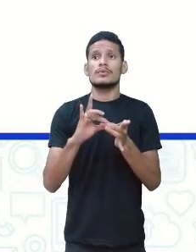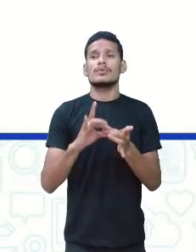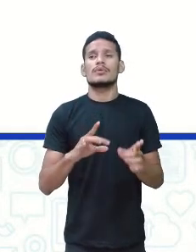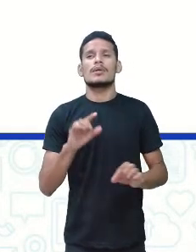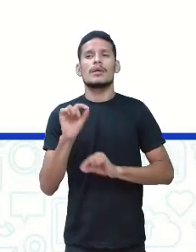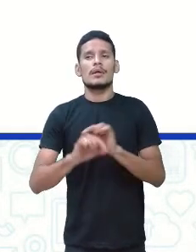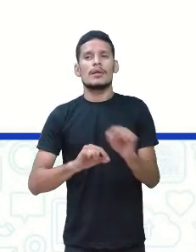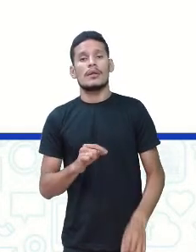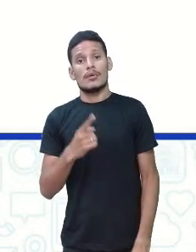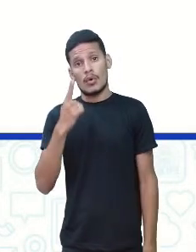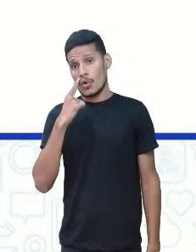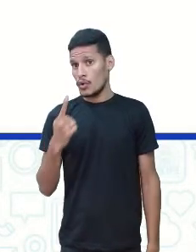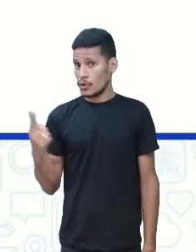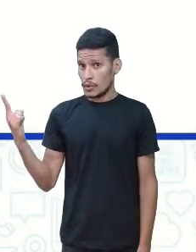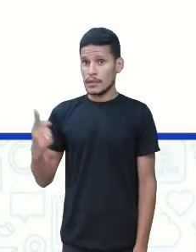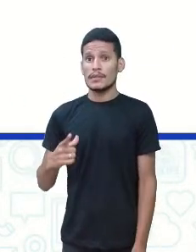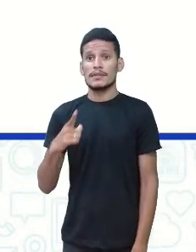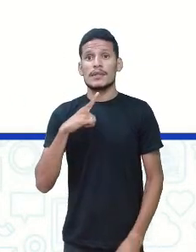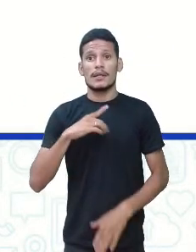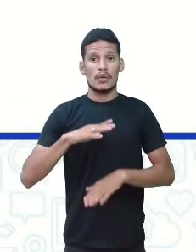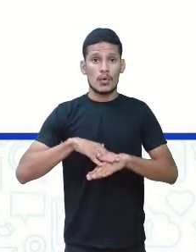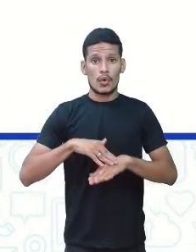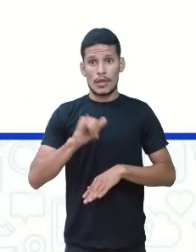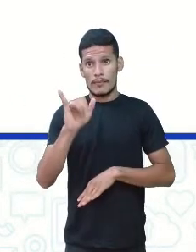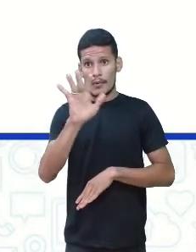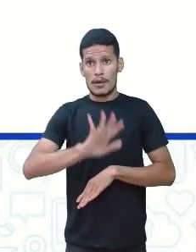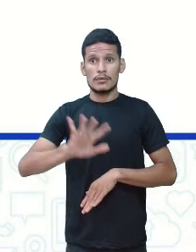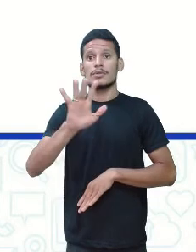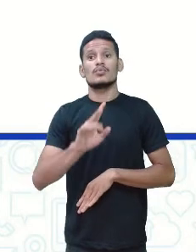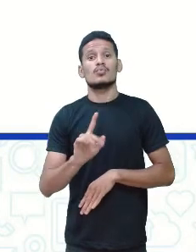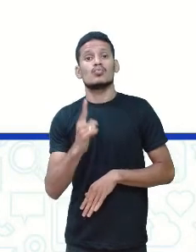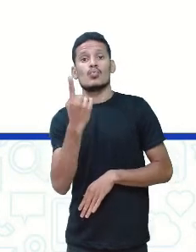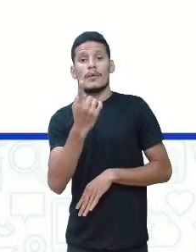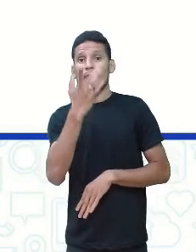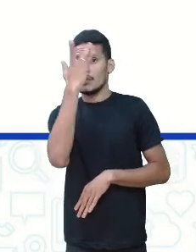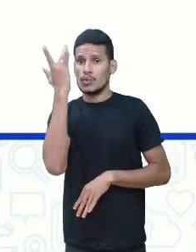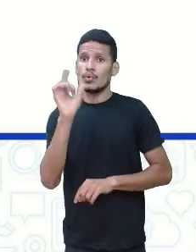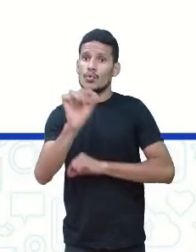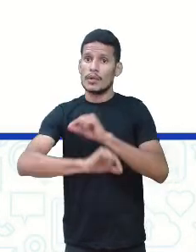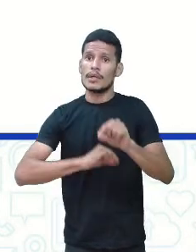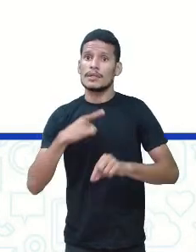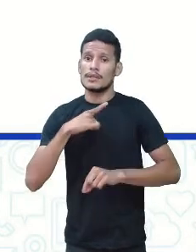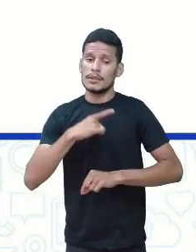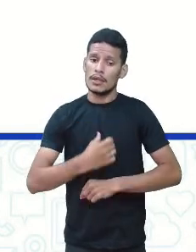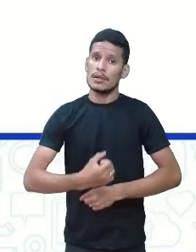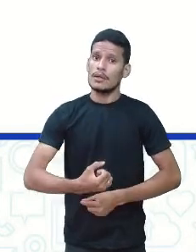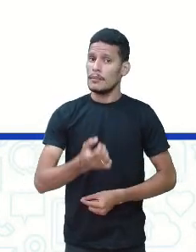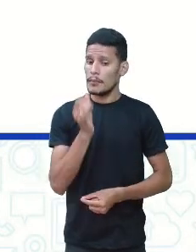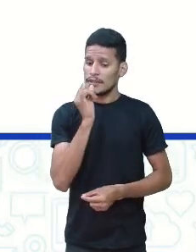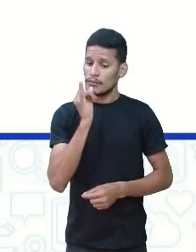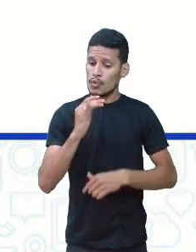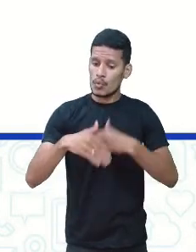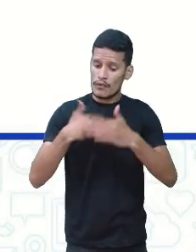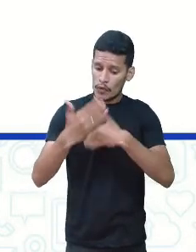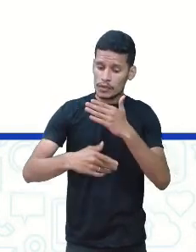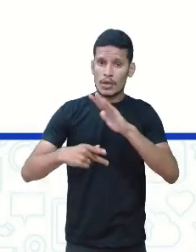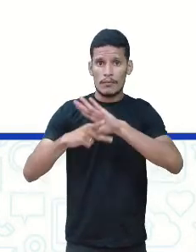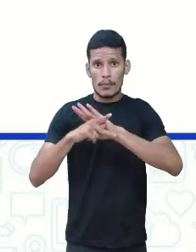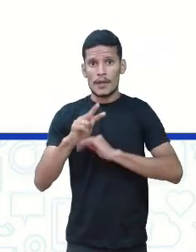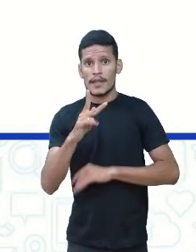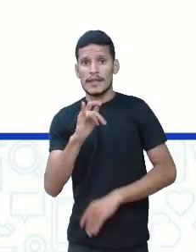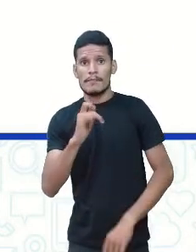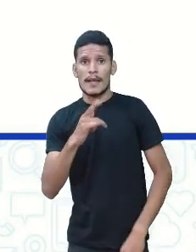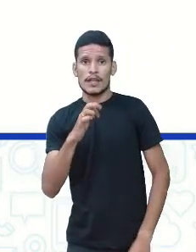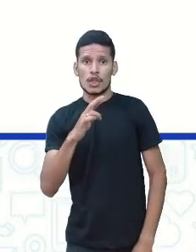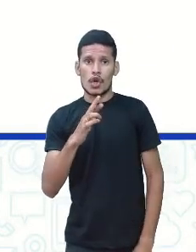por exemplo, nós temos aí uma imagem de uma pessoa que tinha, né, digamos que uma evolução de